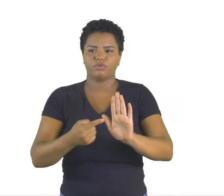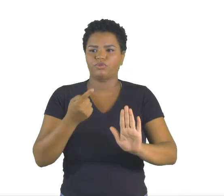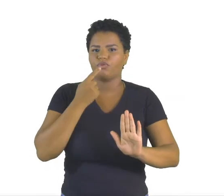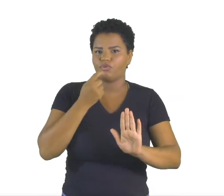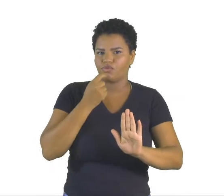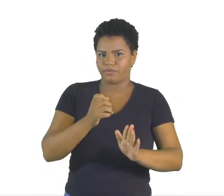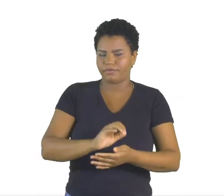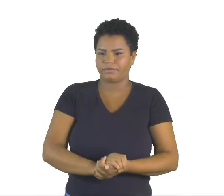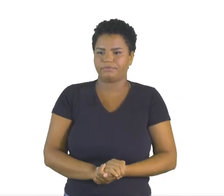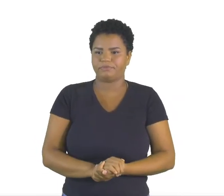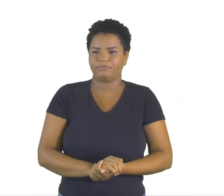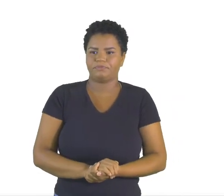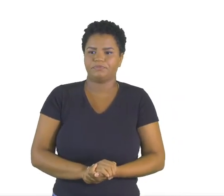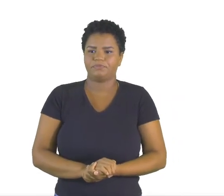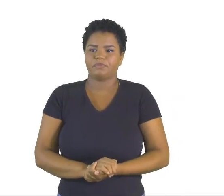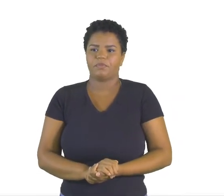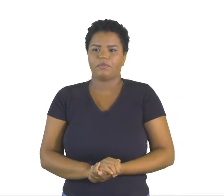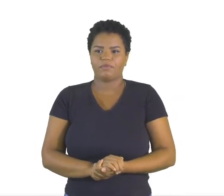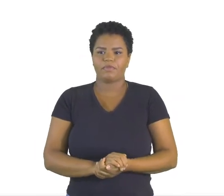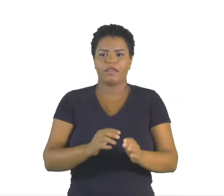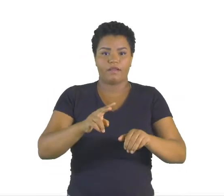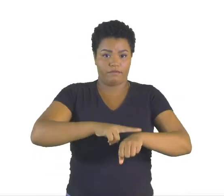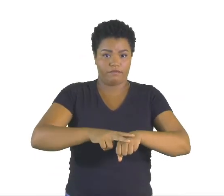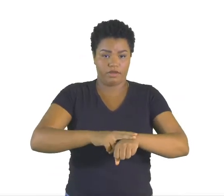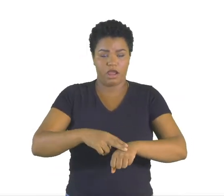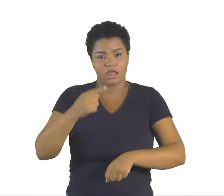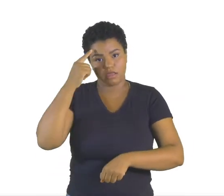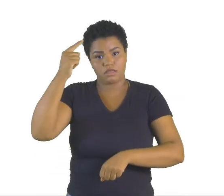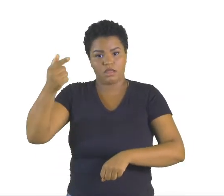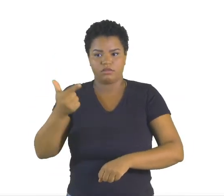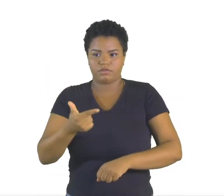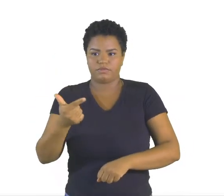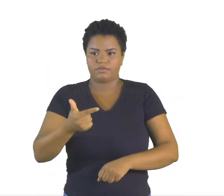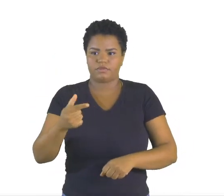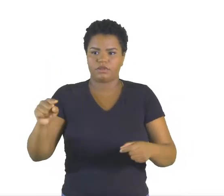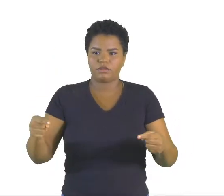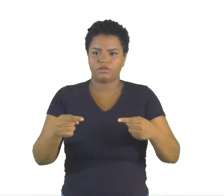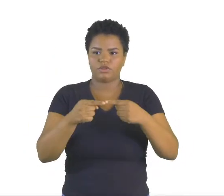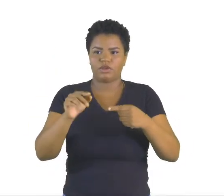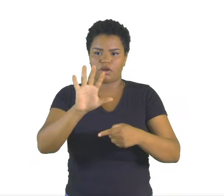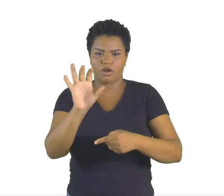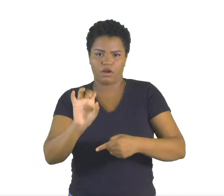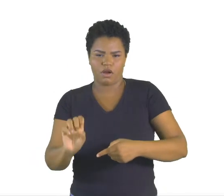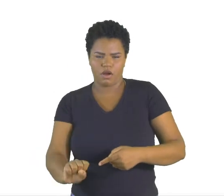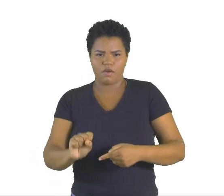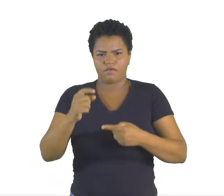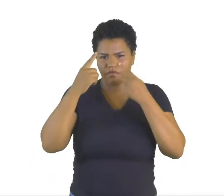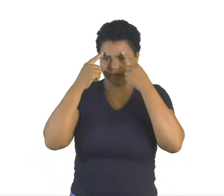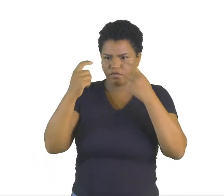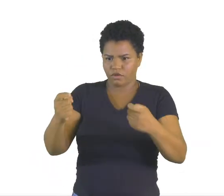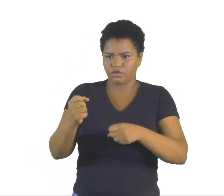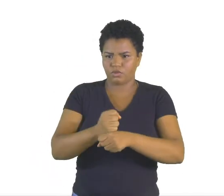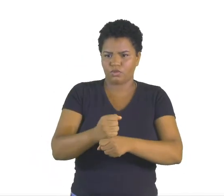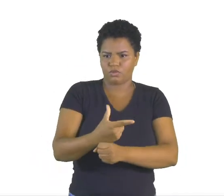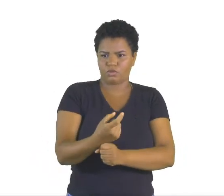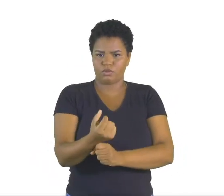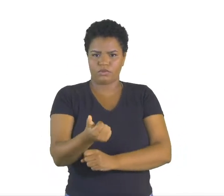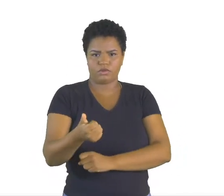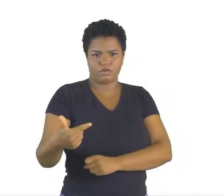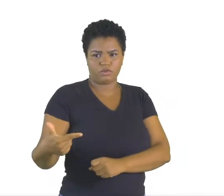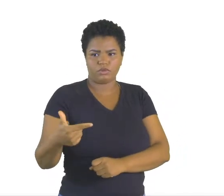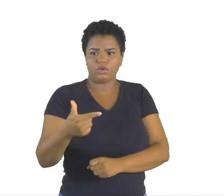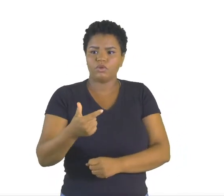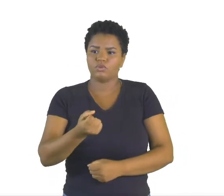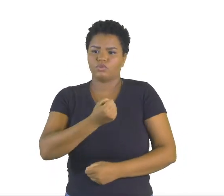Vamos ver? Então, de verde são as ideias secundárias. De acordo com o mapa da violência de 2012, o número